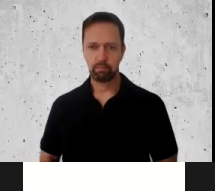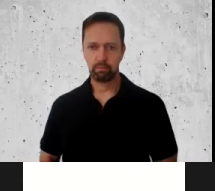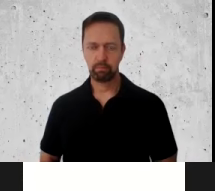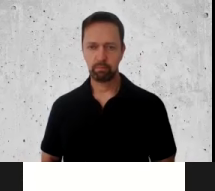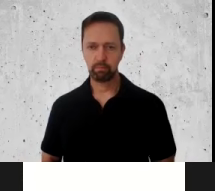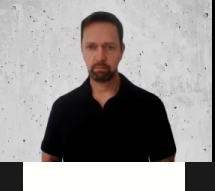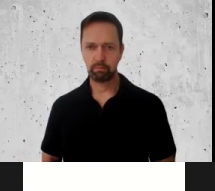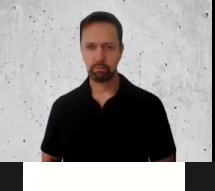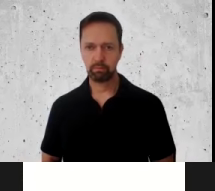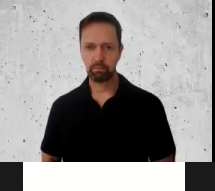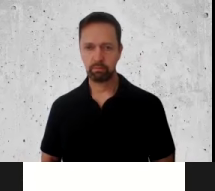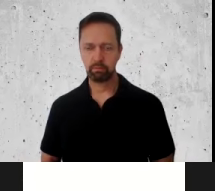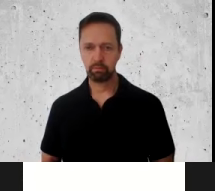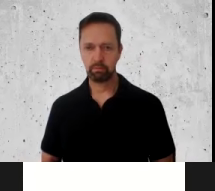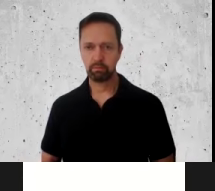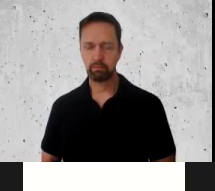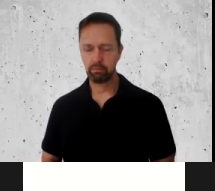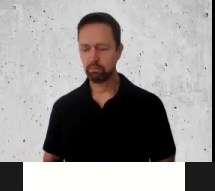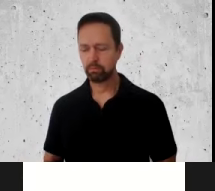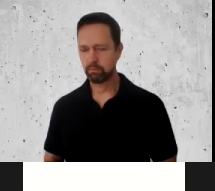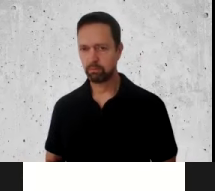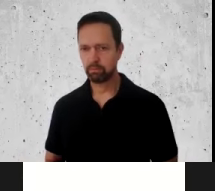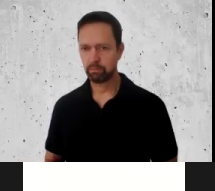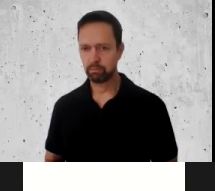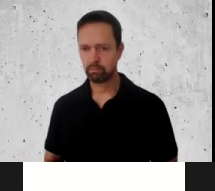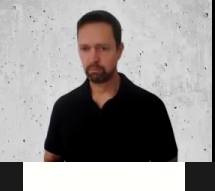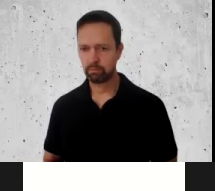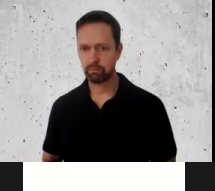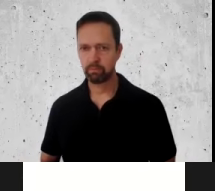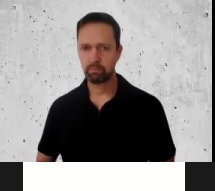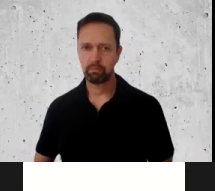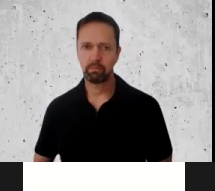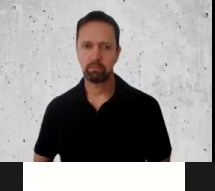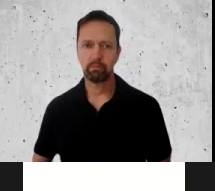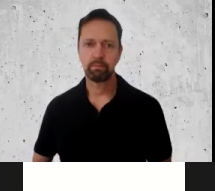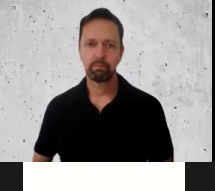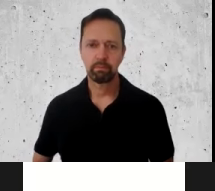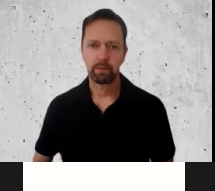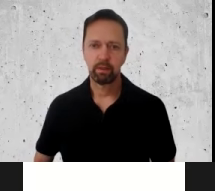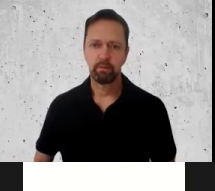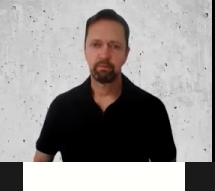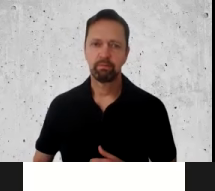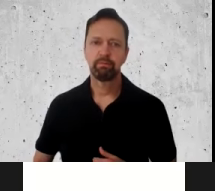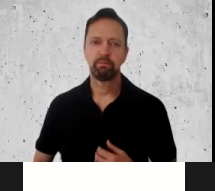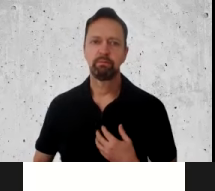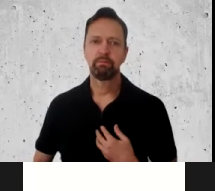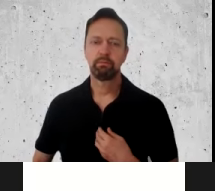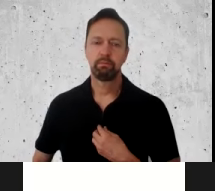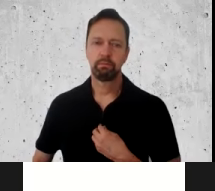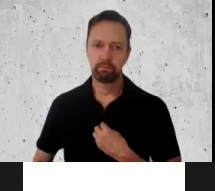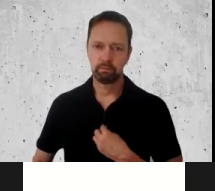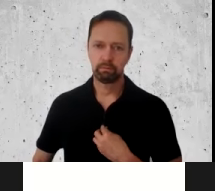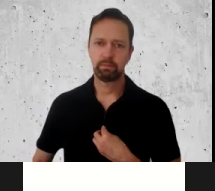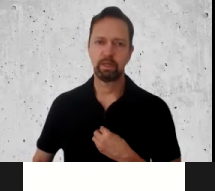mas que com uma outra consideração, com outra característica, eu acho que em breve ela vai ter o seu lugar merecido